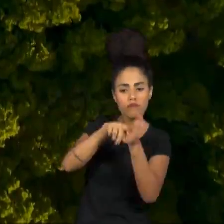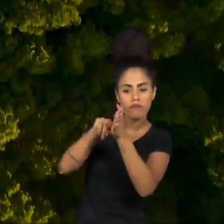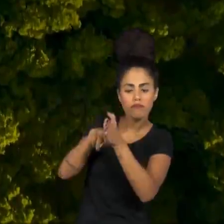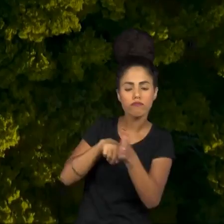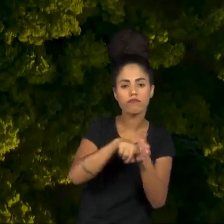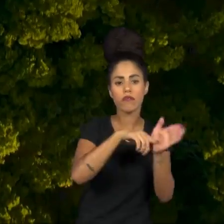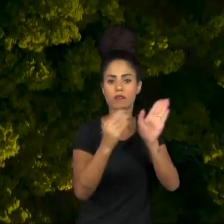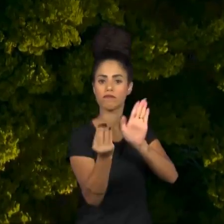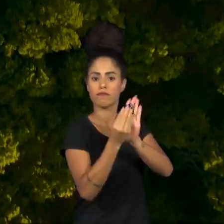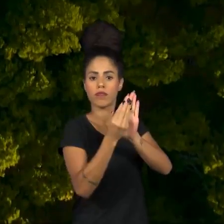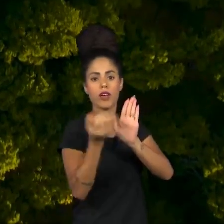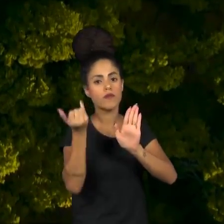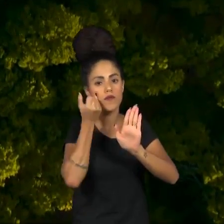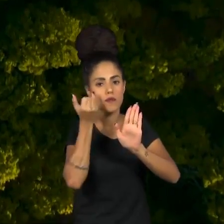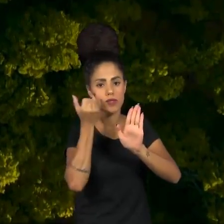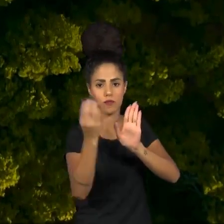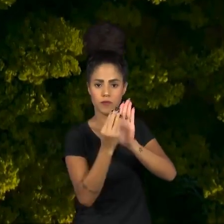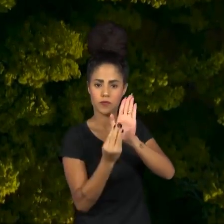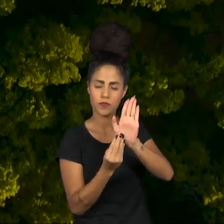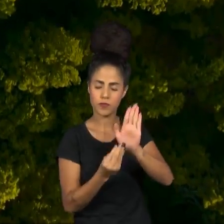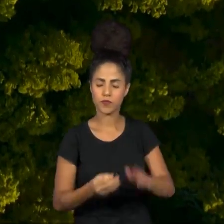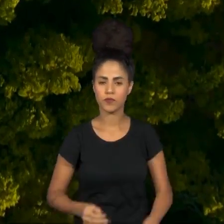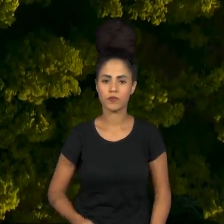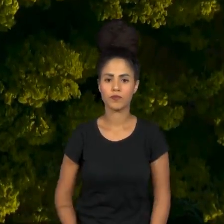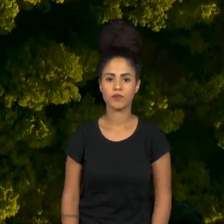da Amazônia.